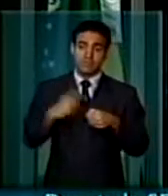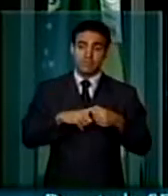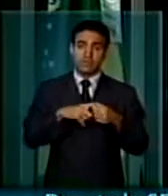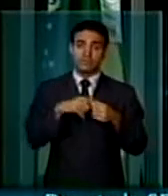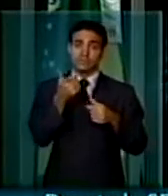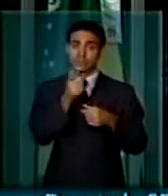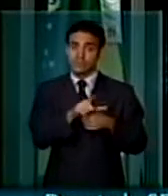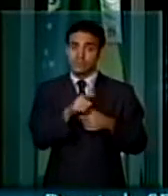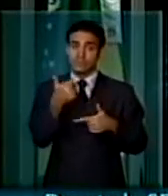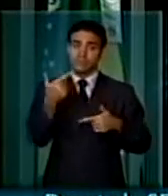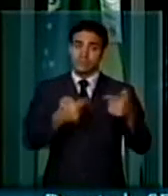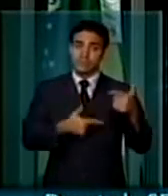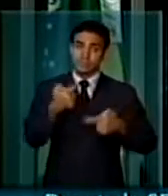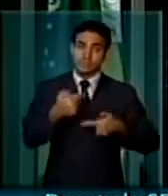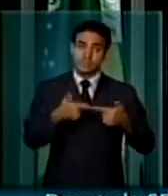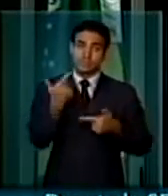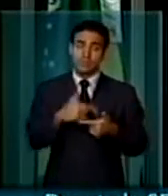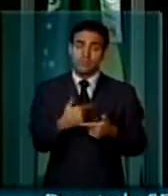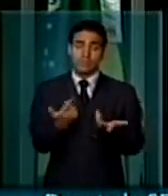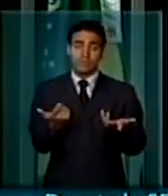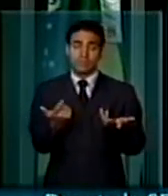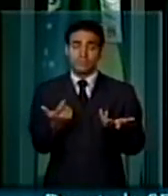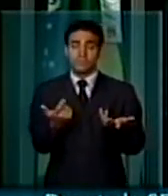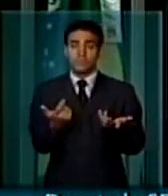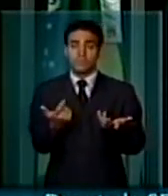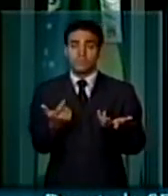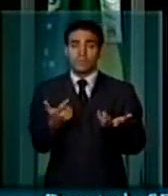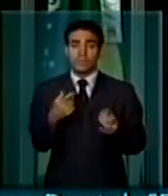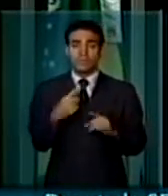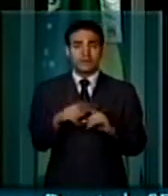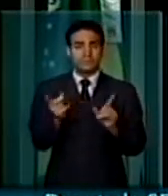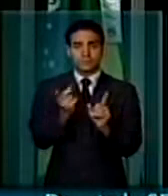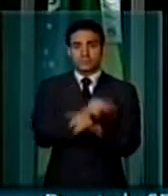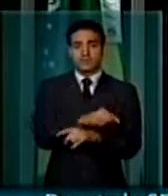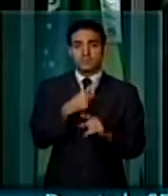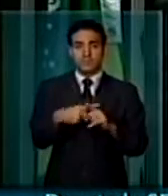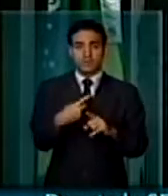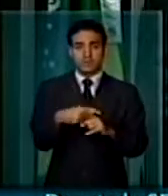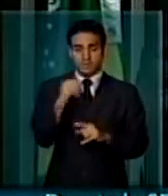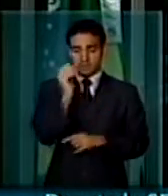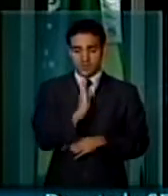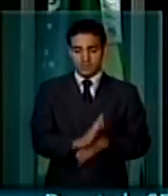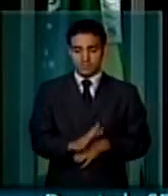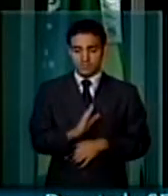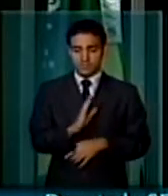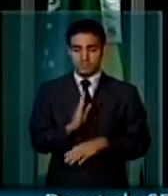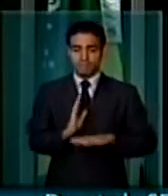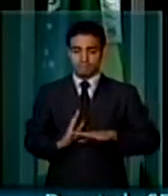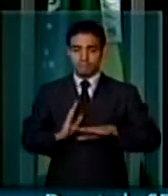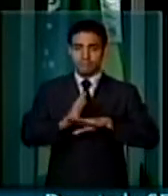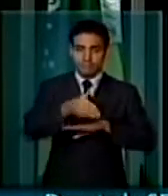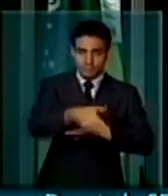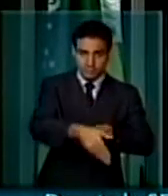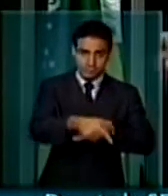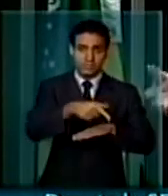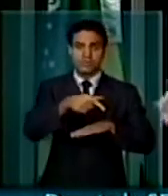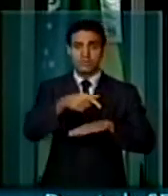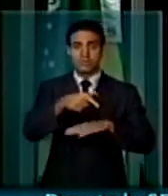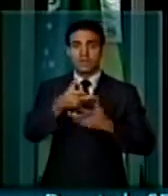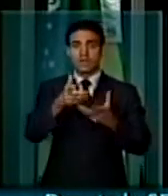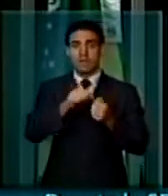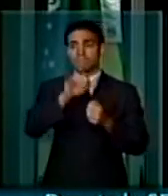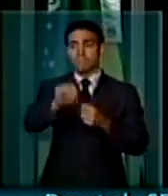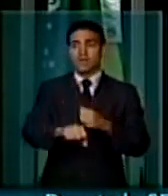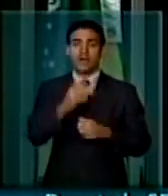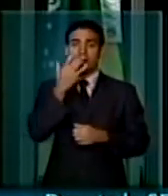está basicamente se repetindo, mas ao contrário. São os brasileiros que atravessam a fronteira do rio Oiapoque para buscar ouro